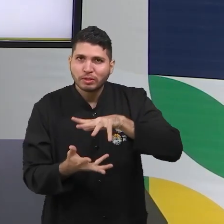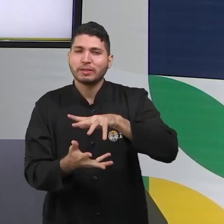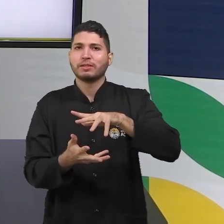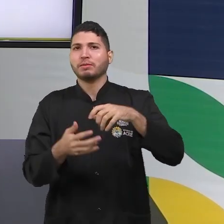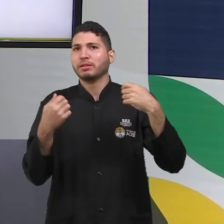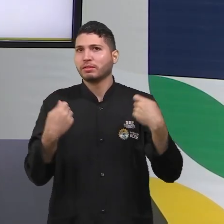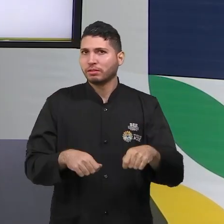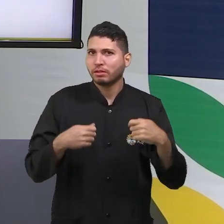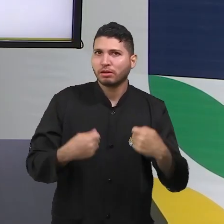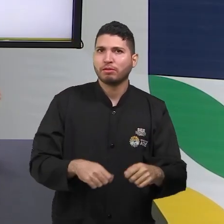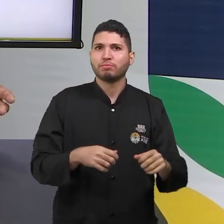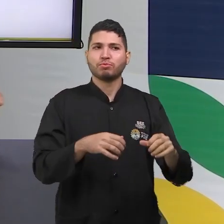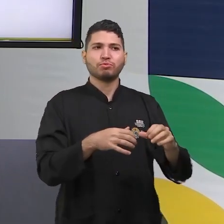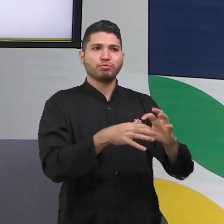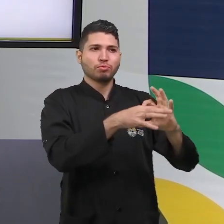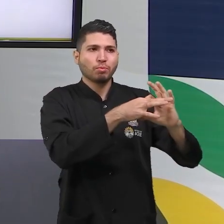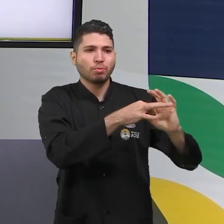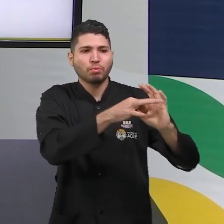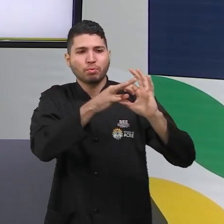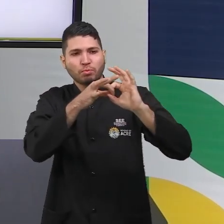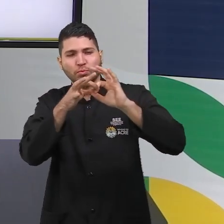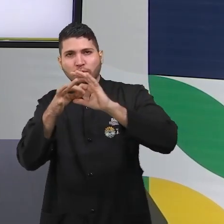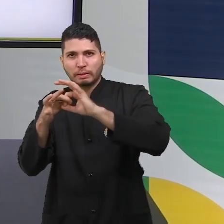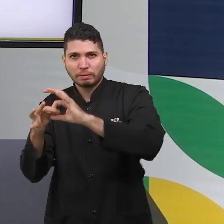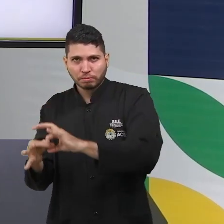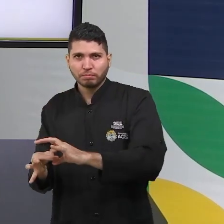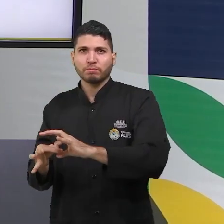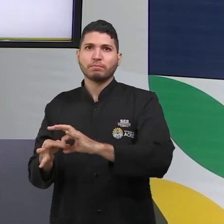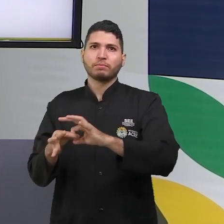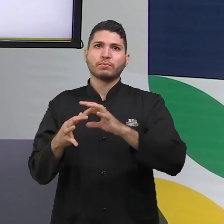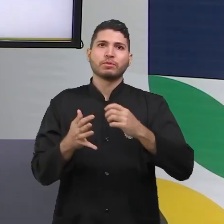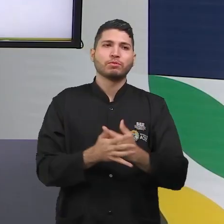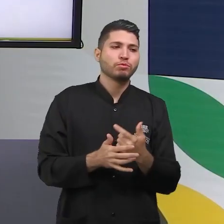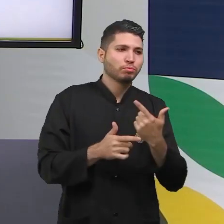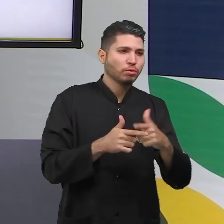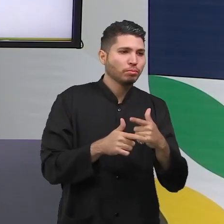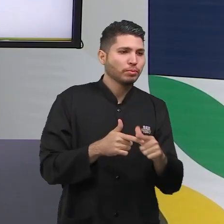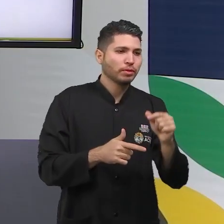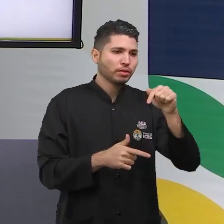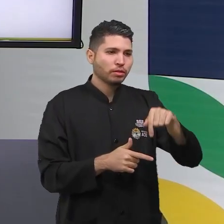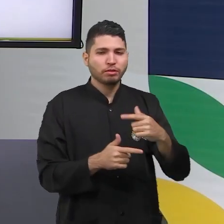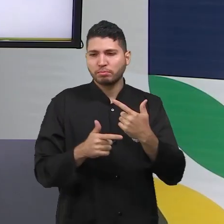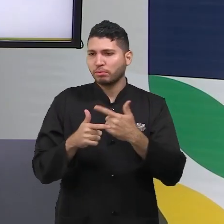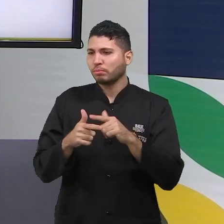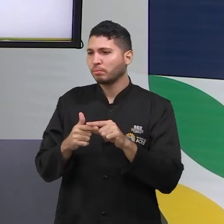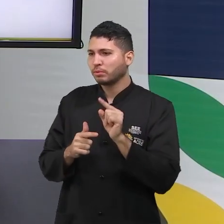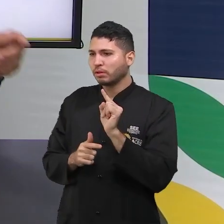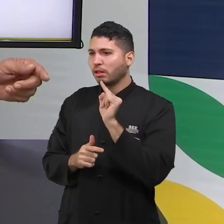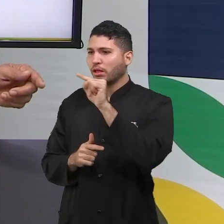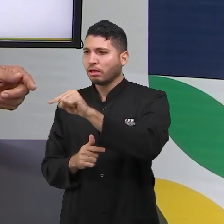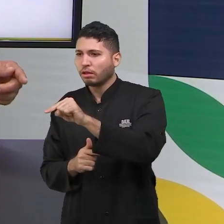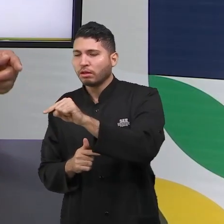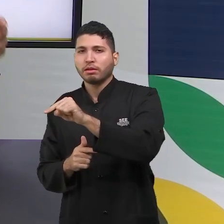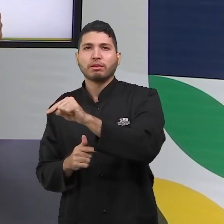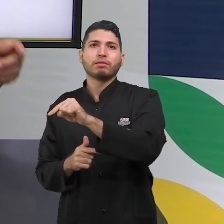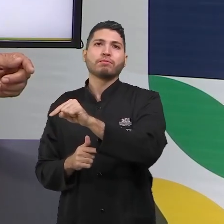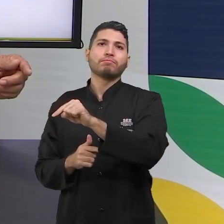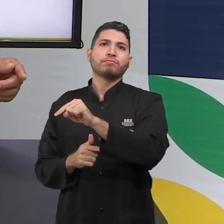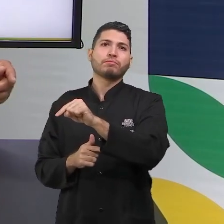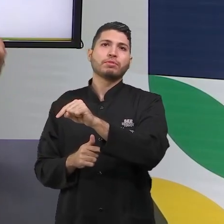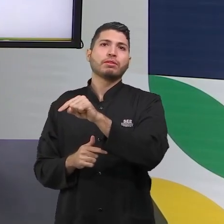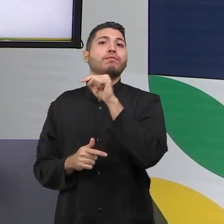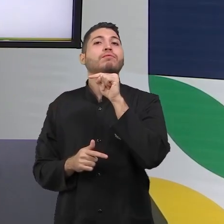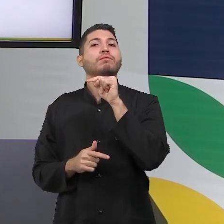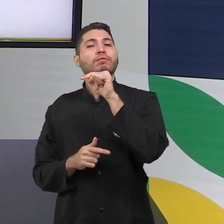contextualizada. Ao mesmo tempo, os problemas que vão acontecer em outro lugar diferente do nosso, precisa que lá